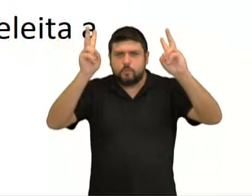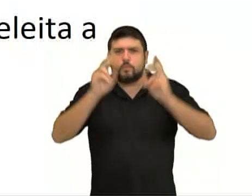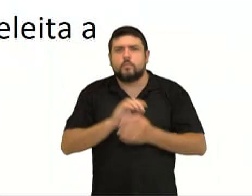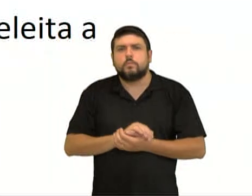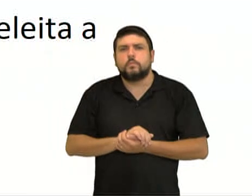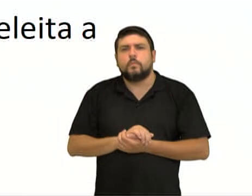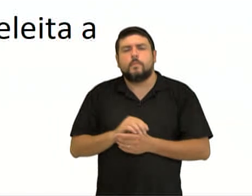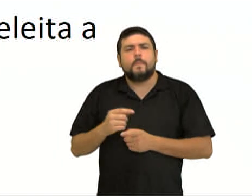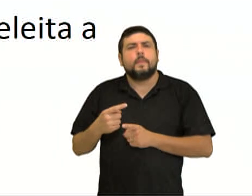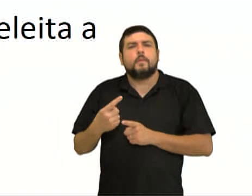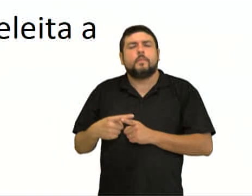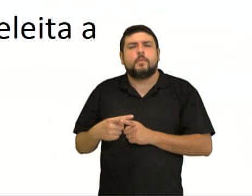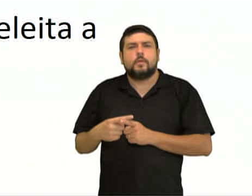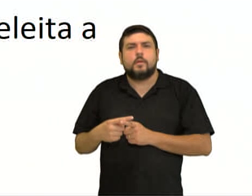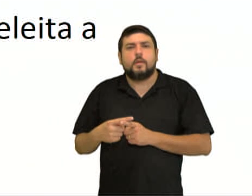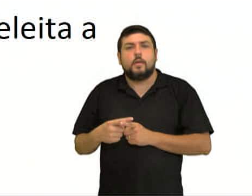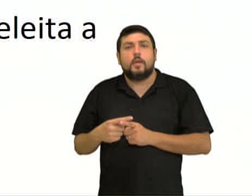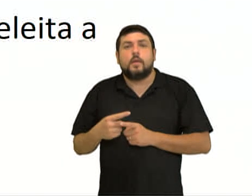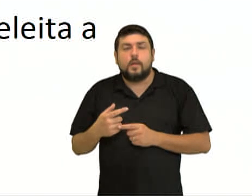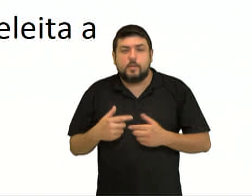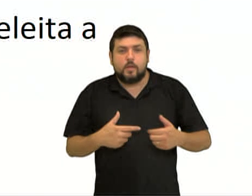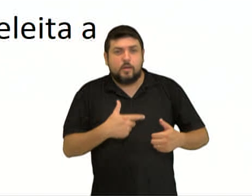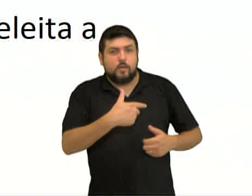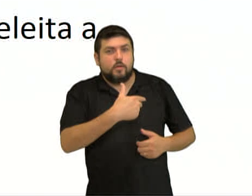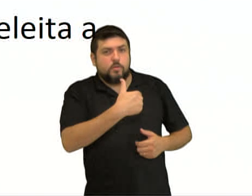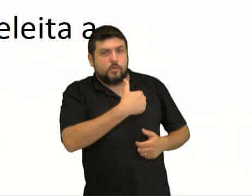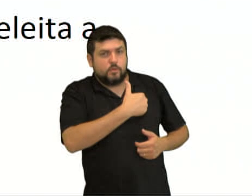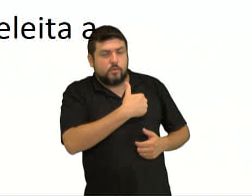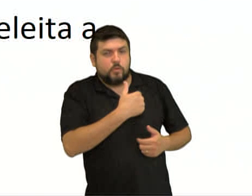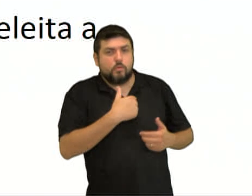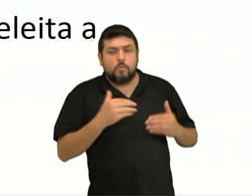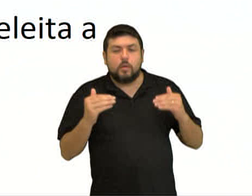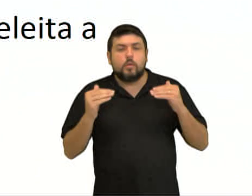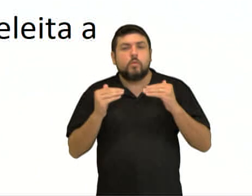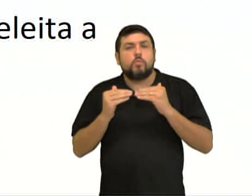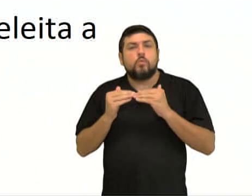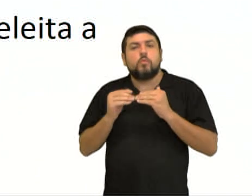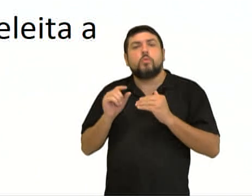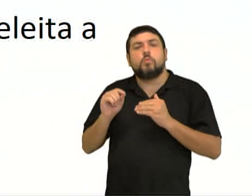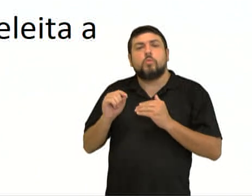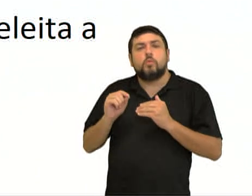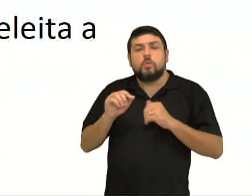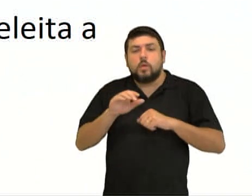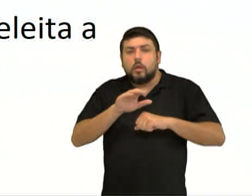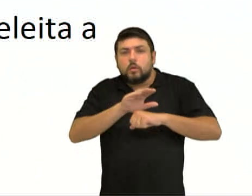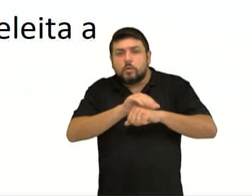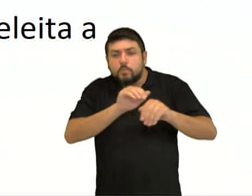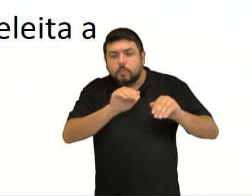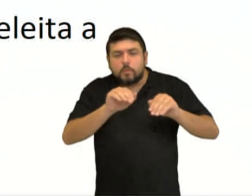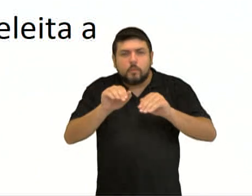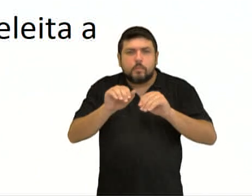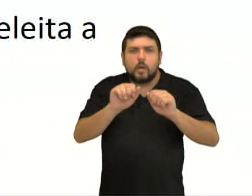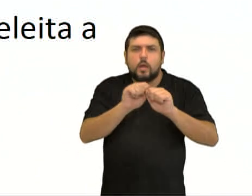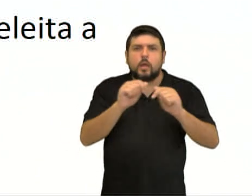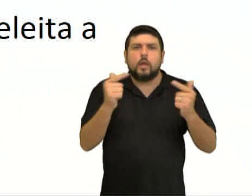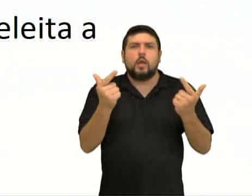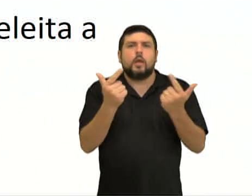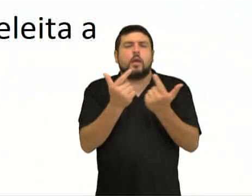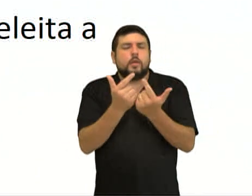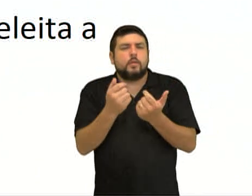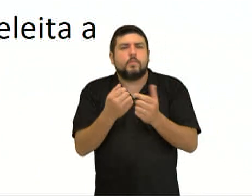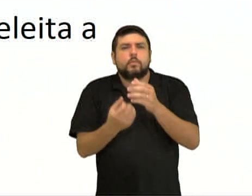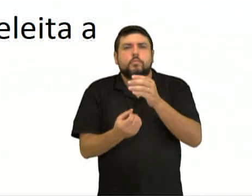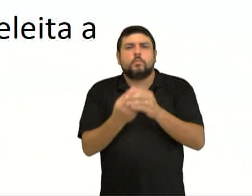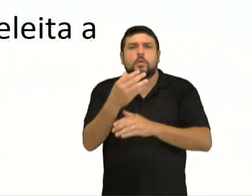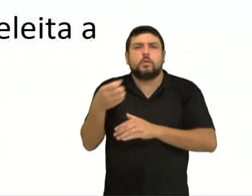quê? Getúlio concordou no final da guerra em convocar uma assembleia para criar uma nova Constituição